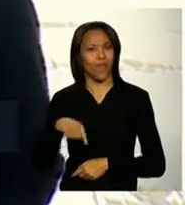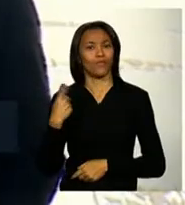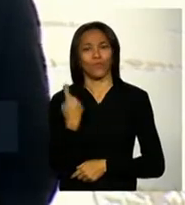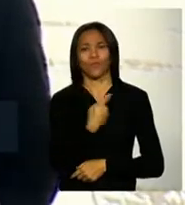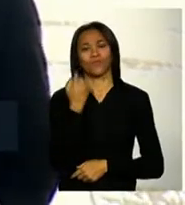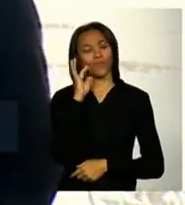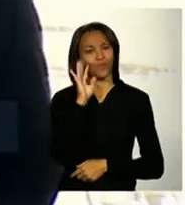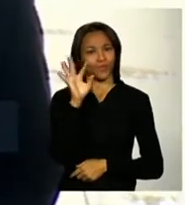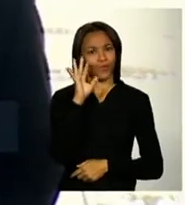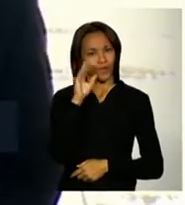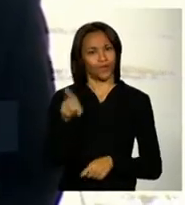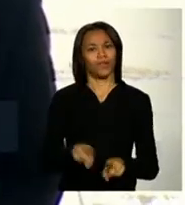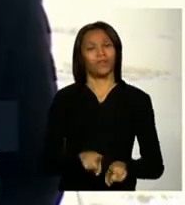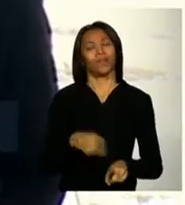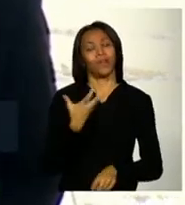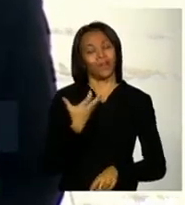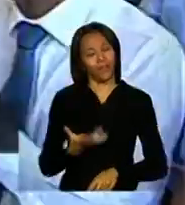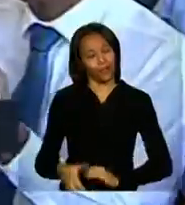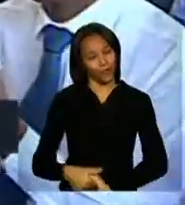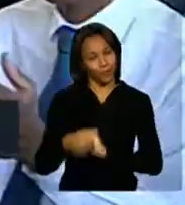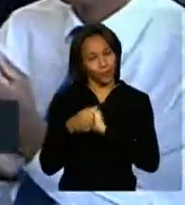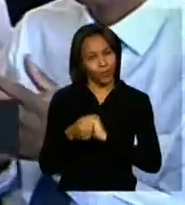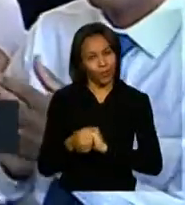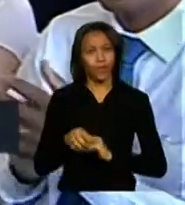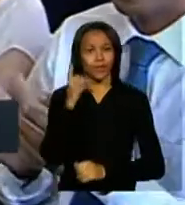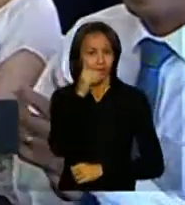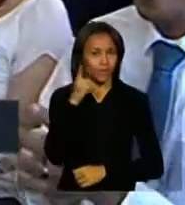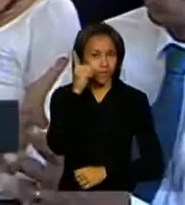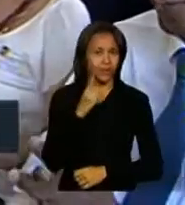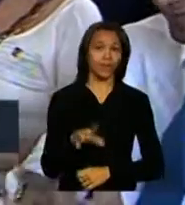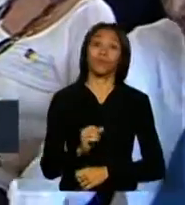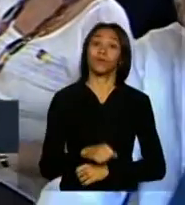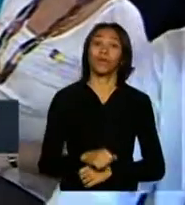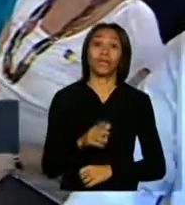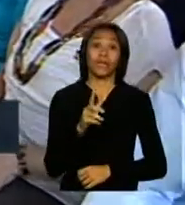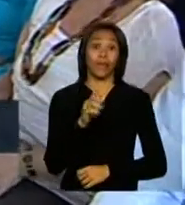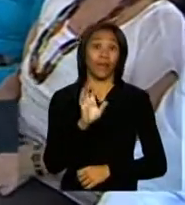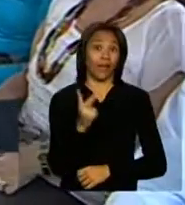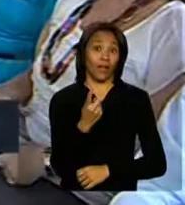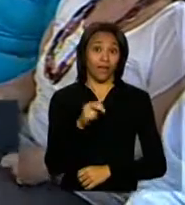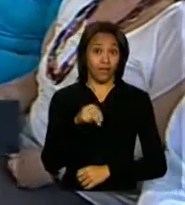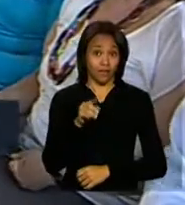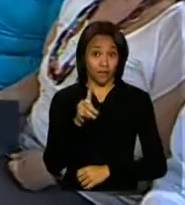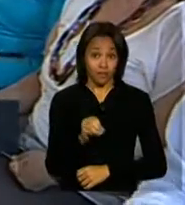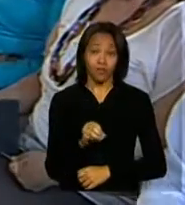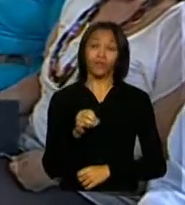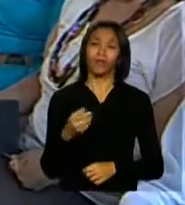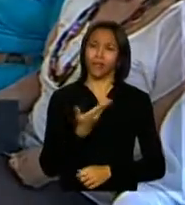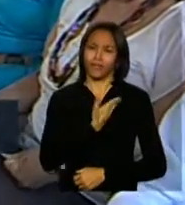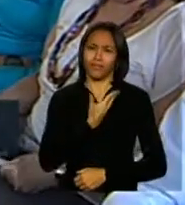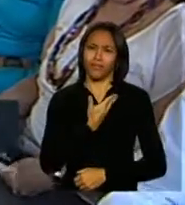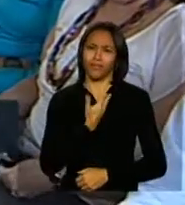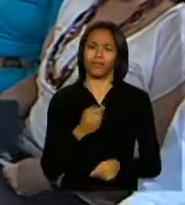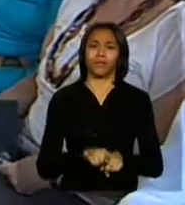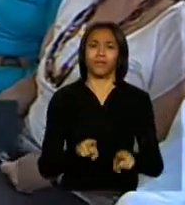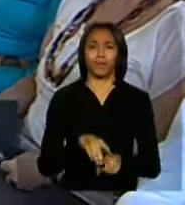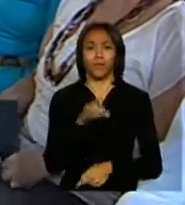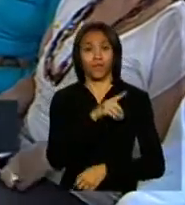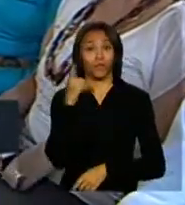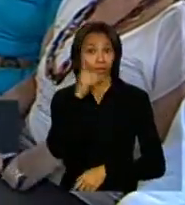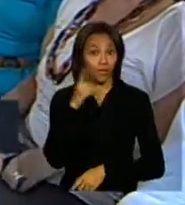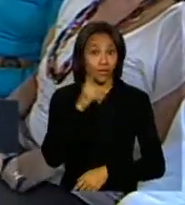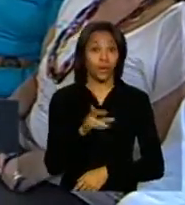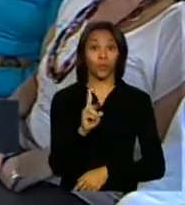quero cumprimentar o deputado Evandro gala meu companheiro querido quero cumprimentar o deputado